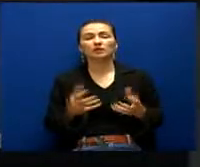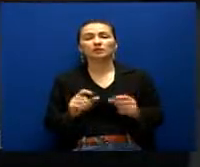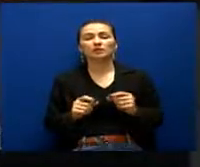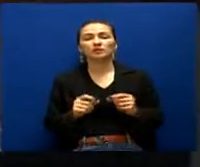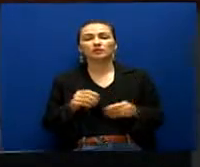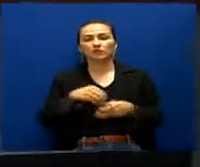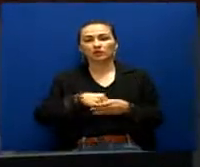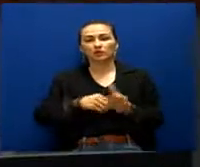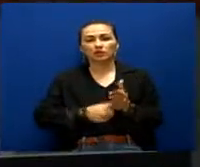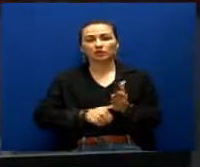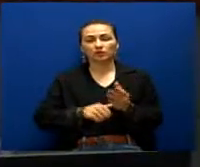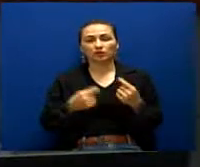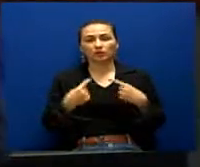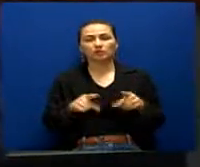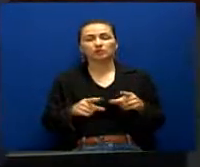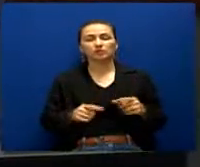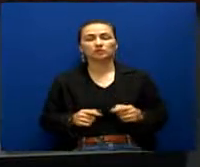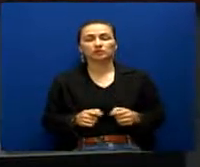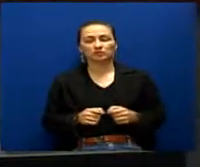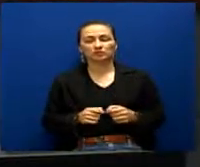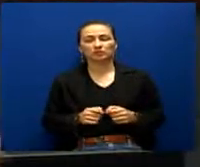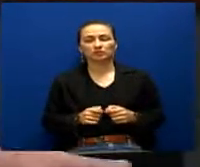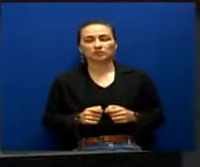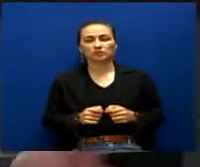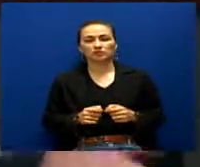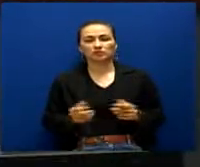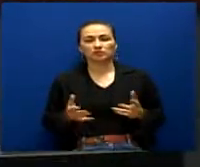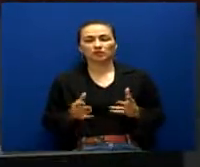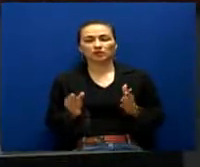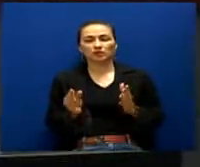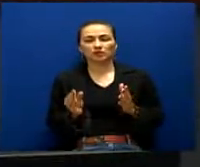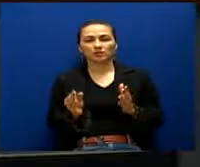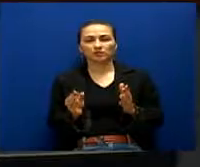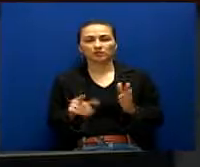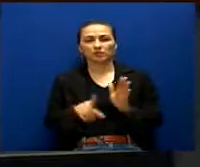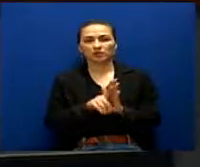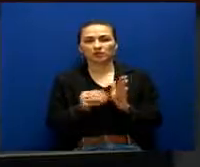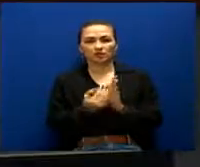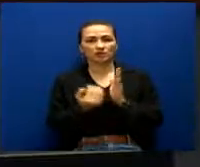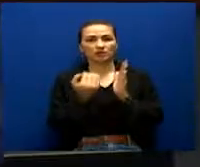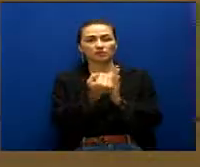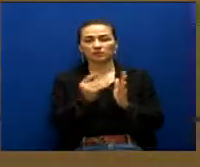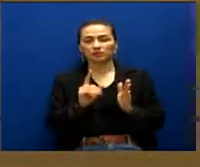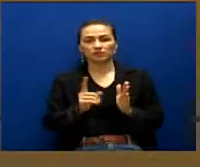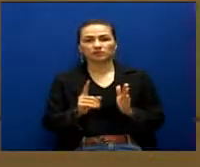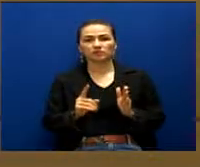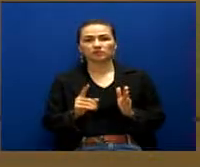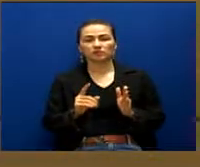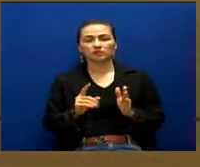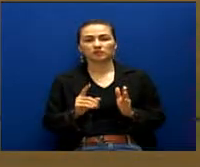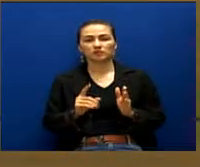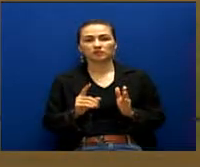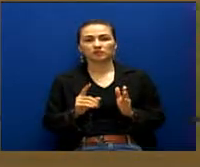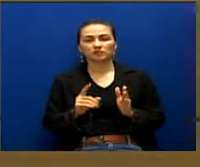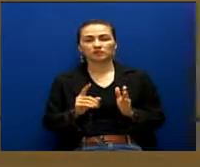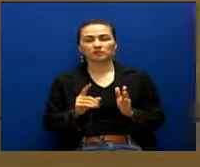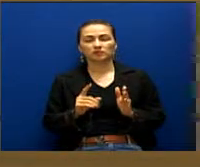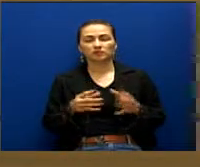não nessa. Mas você não vai votar a emenda agora. Então, é só o parecer. Mas não é.